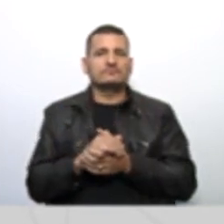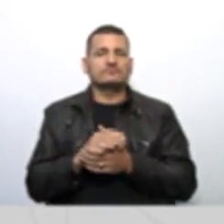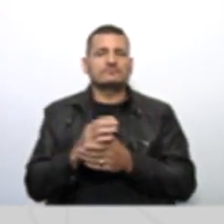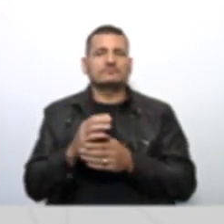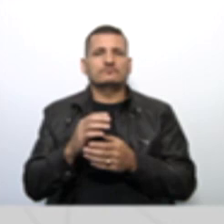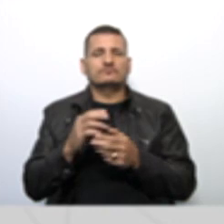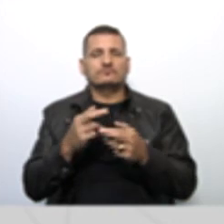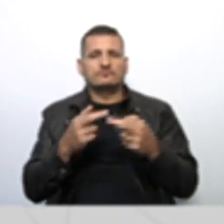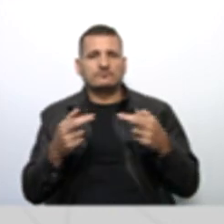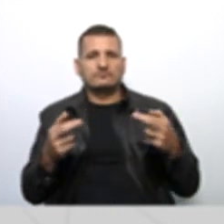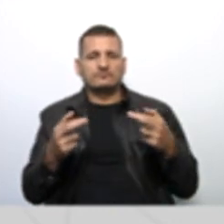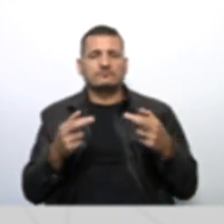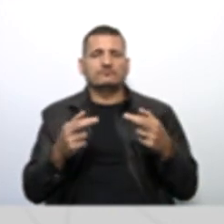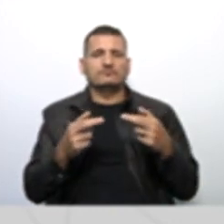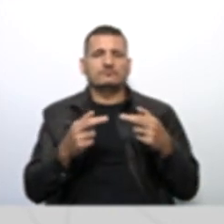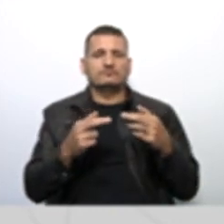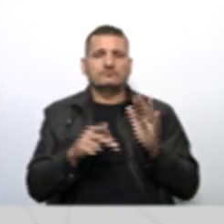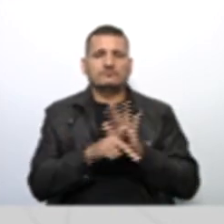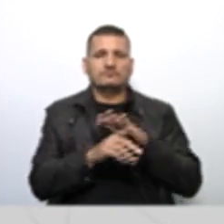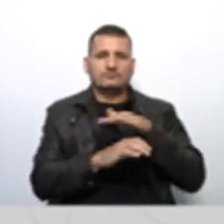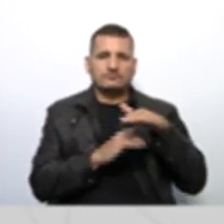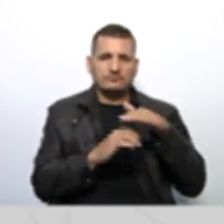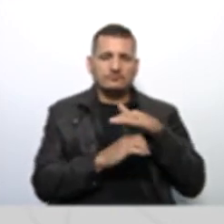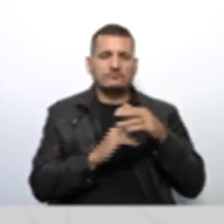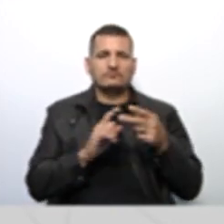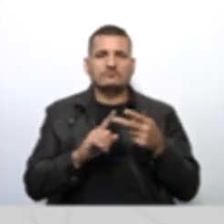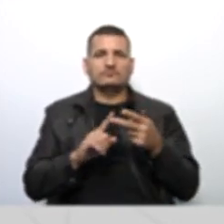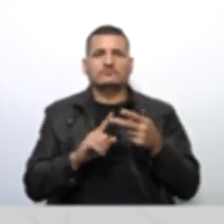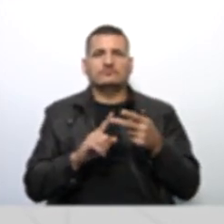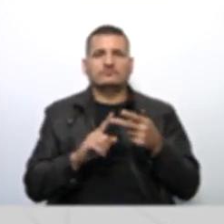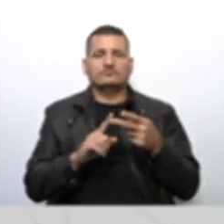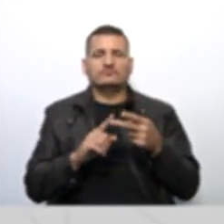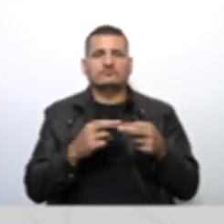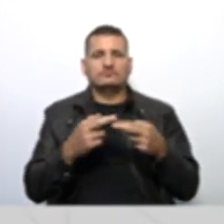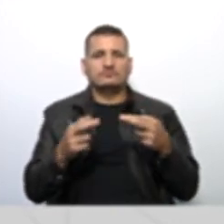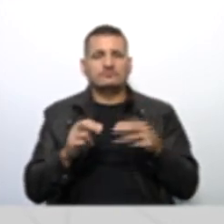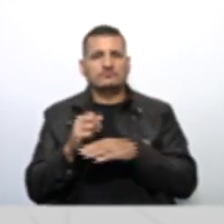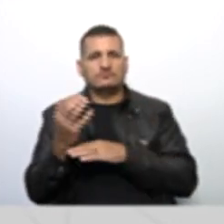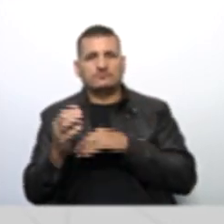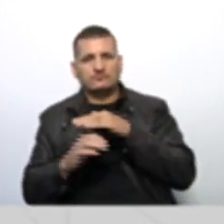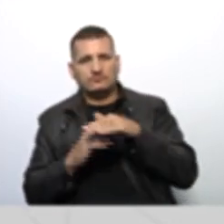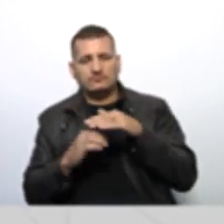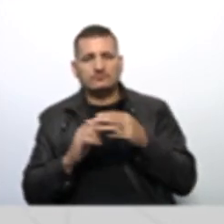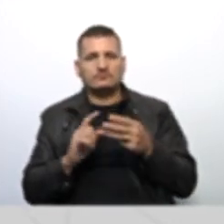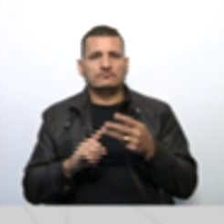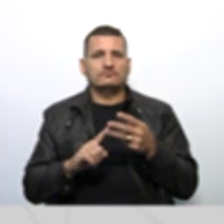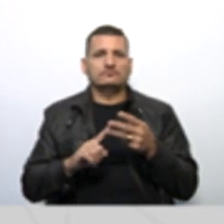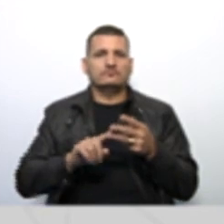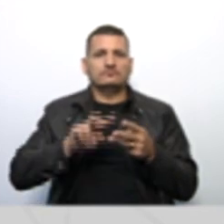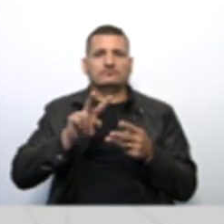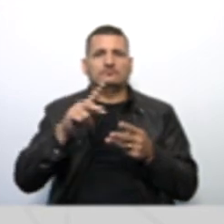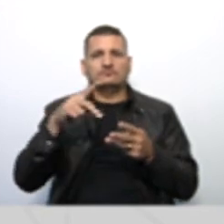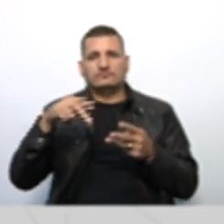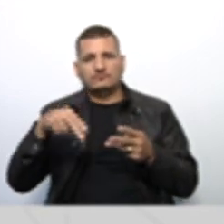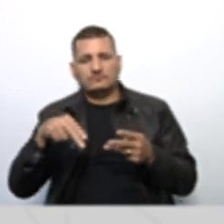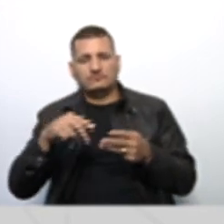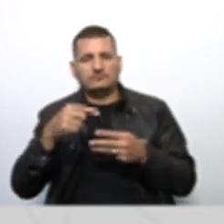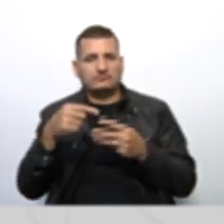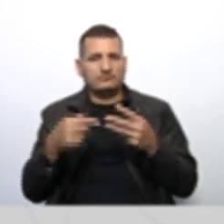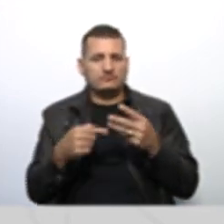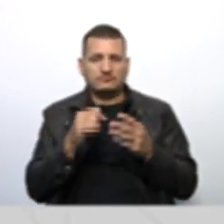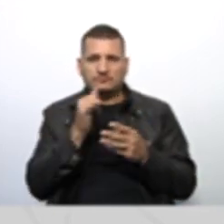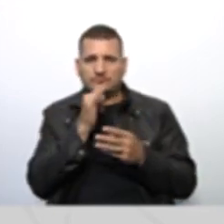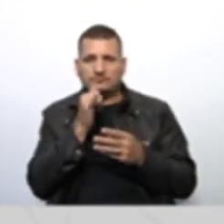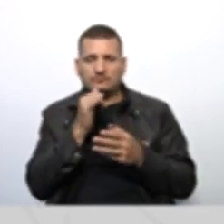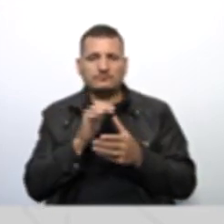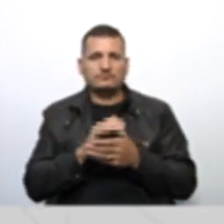intranet, de extranet, de VPN, com exemplos práticos do que o aluno vê no dia a dia,